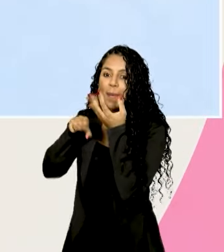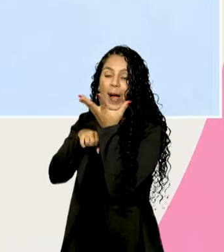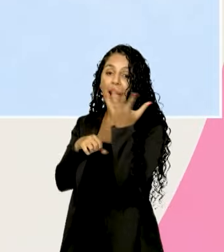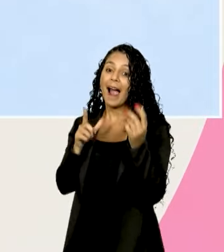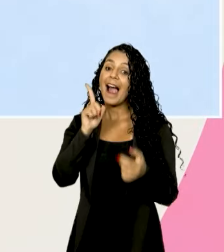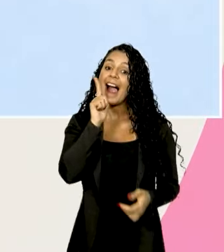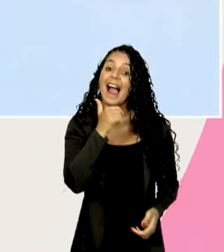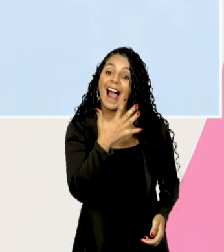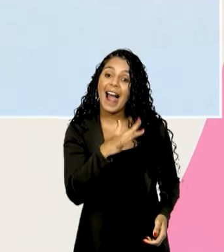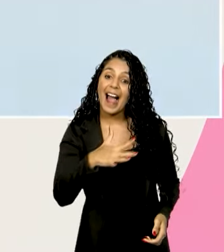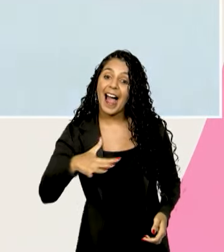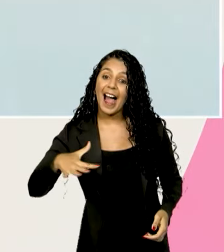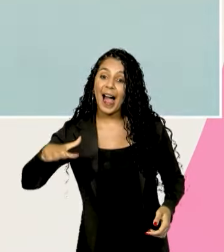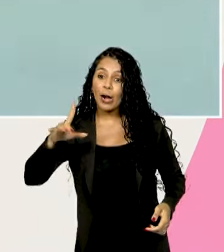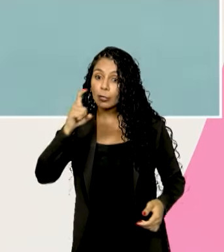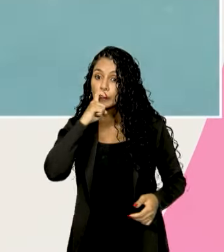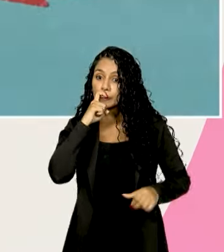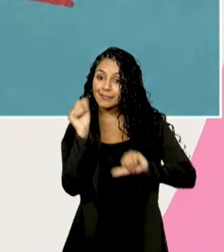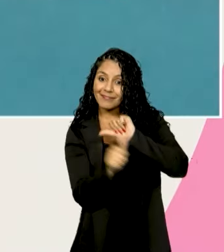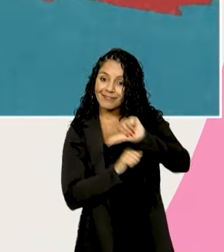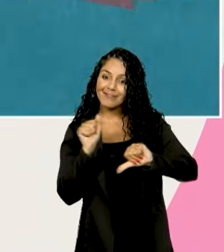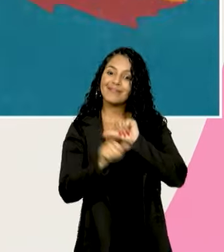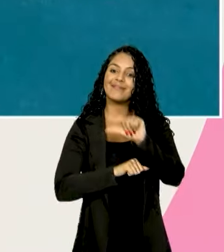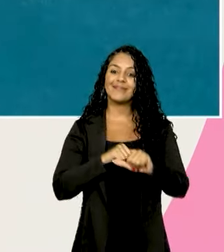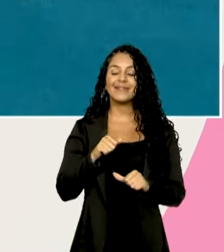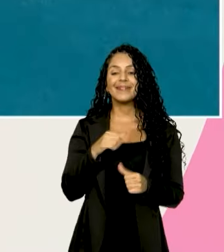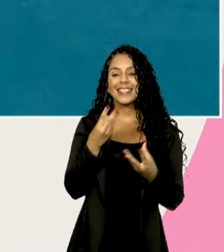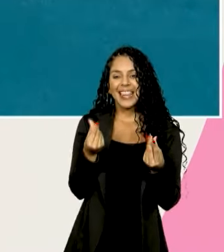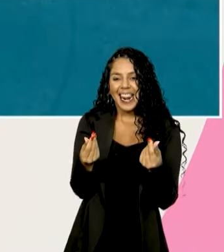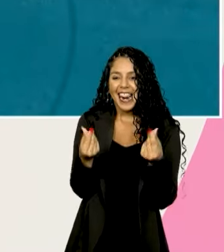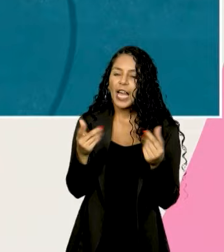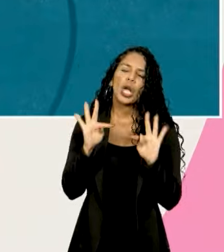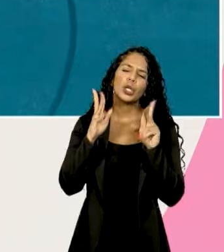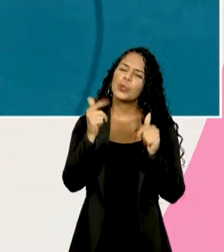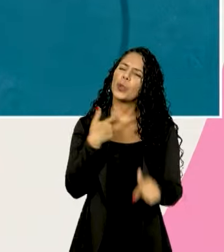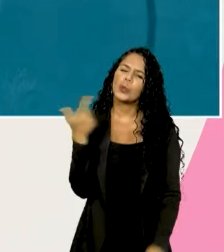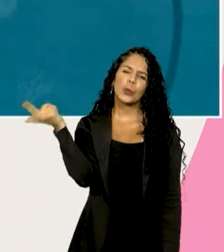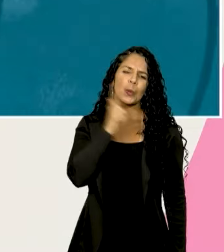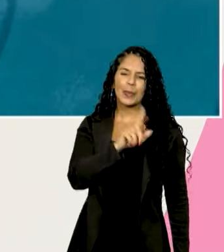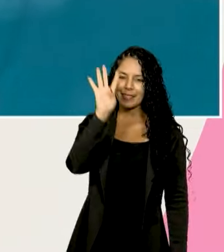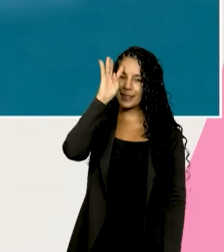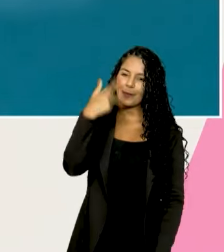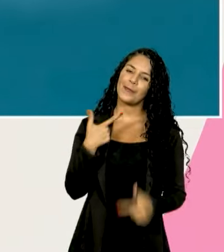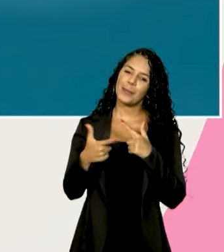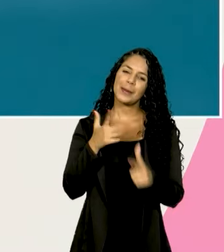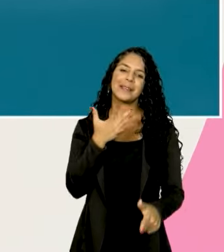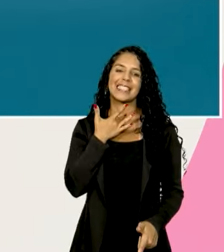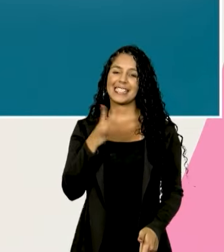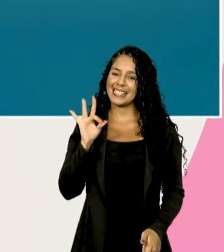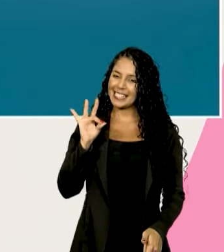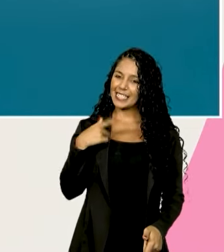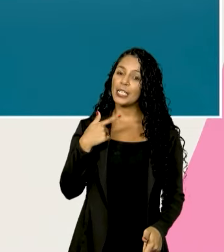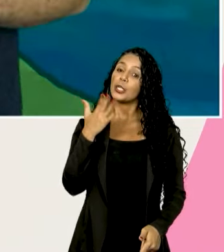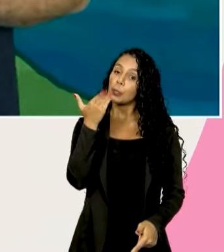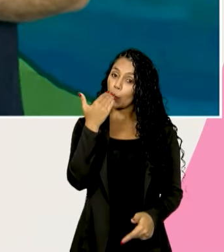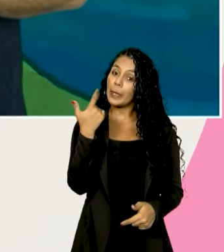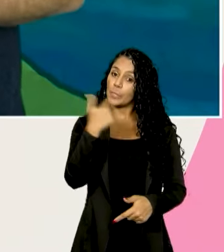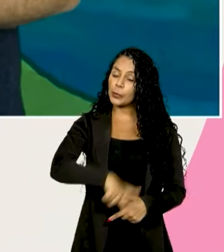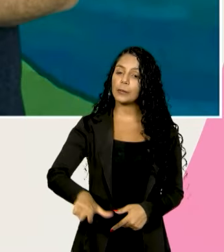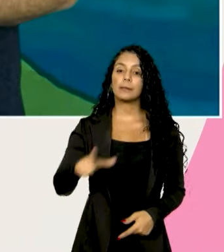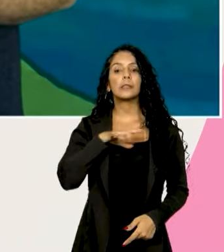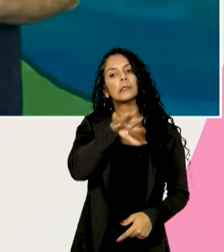água descongelou e todos puderam matar a sede e cozinhar novamente. Os animais